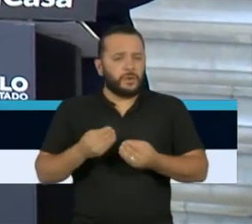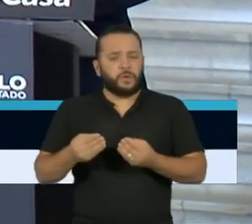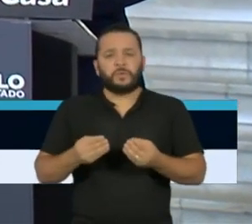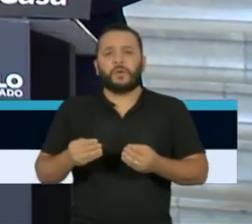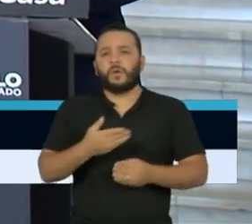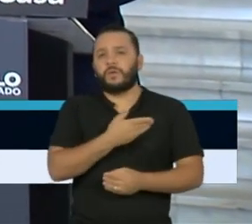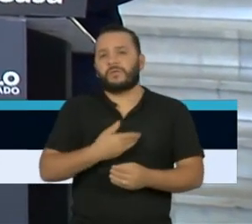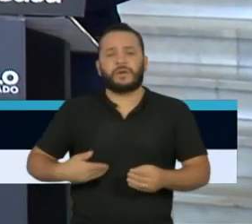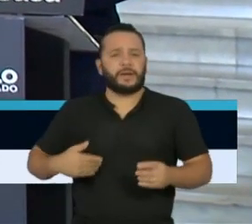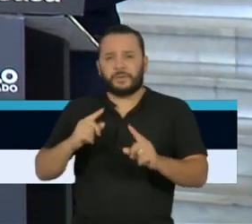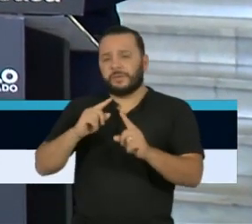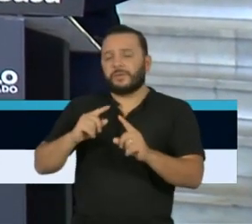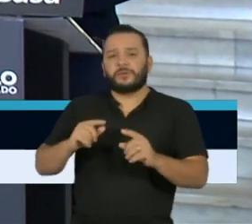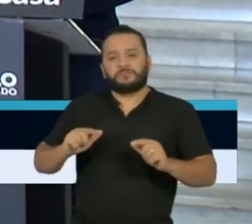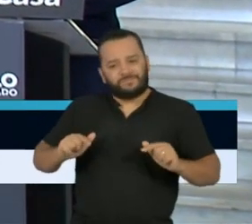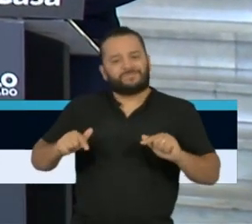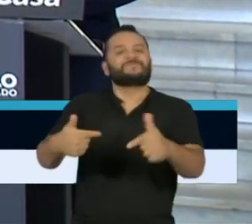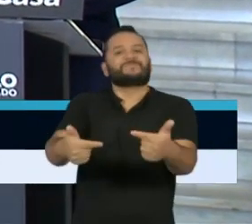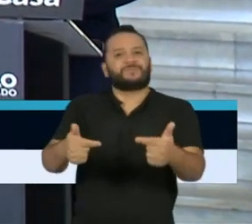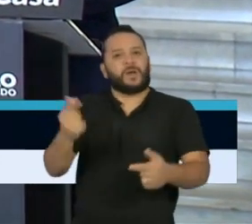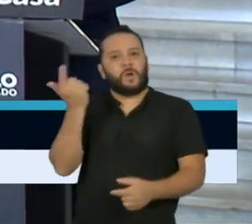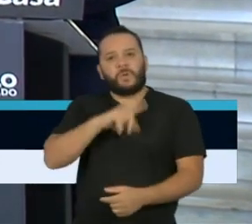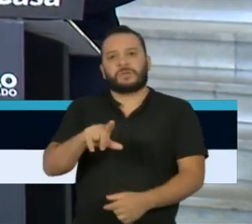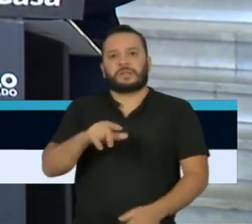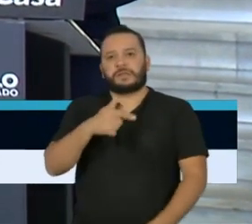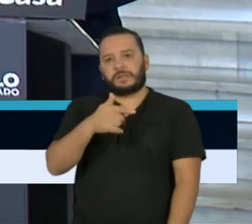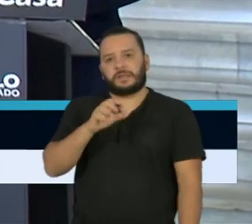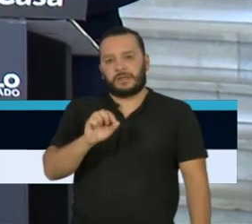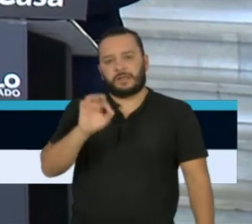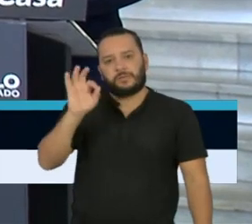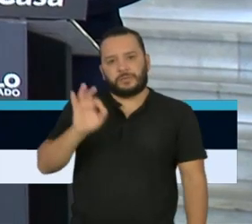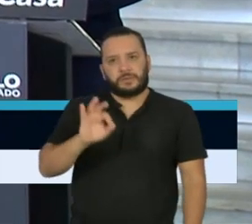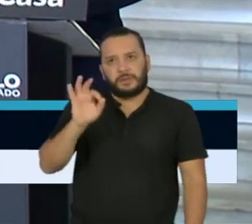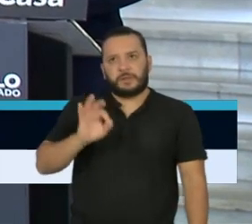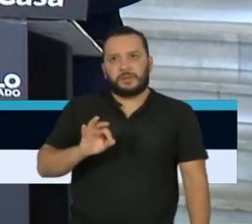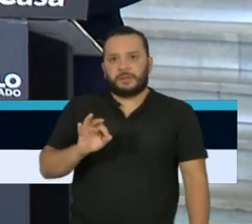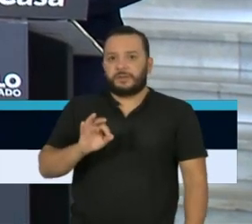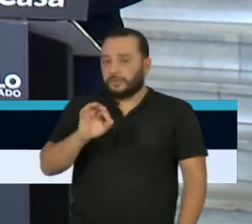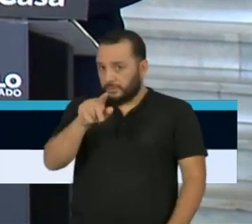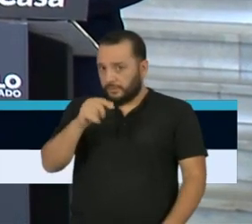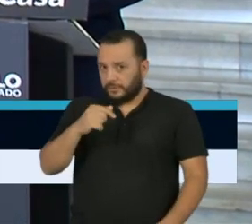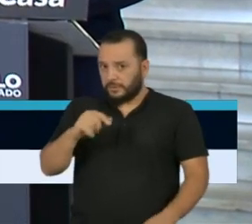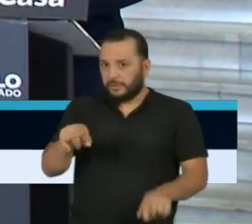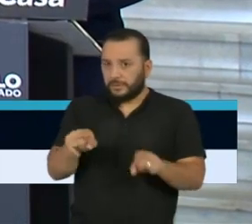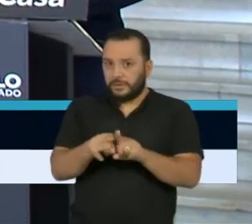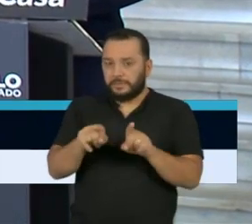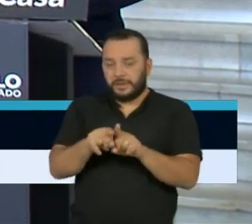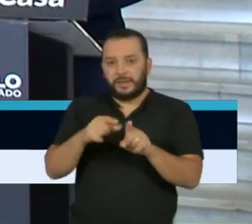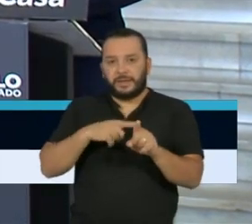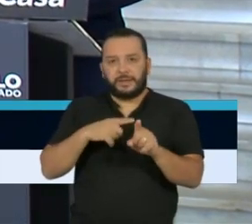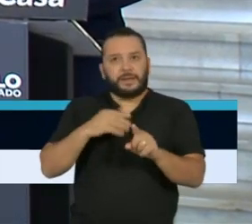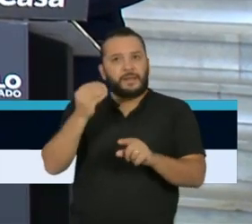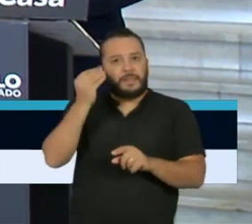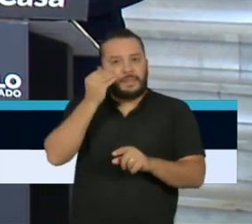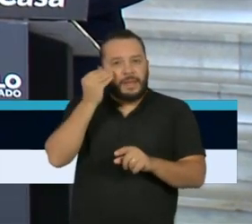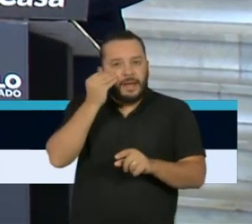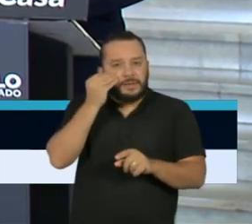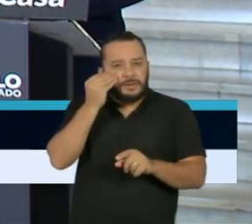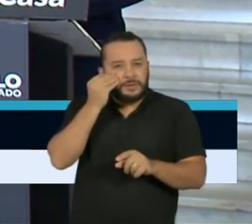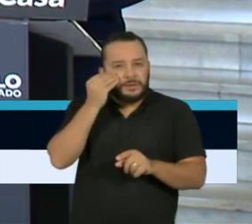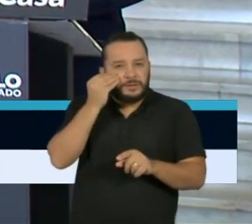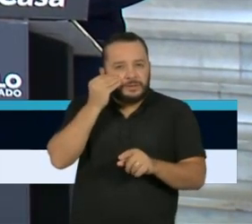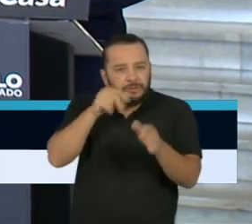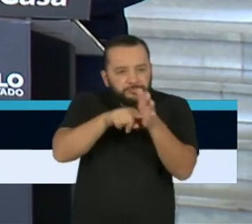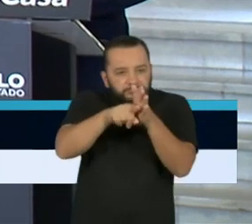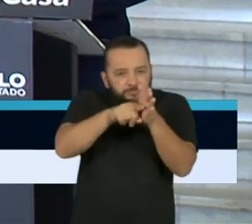para conseguir chegar aos 70%? O complemento dessa pergunta é, sobre a fila de testes, havia previsão